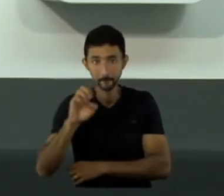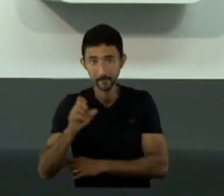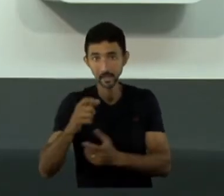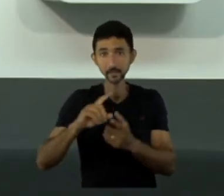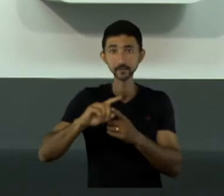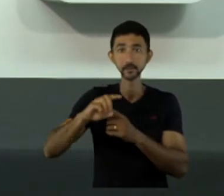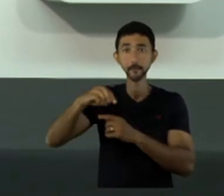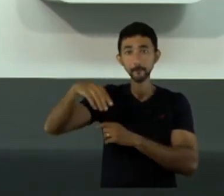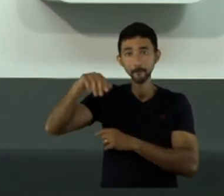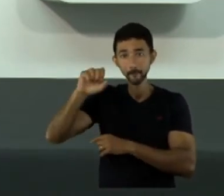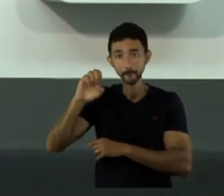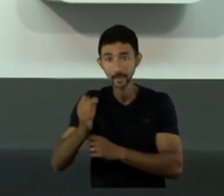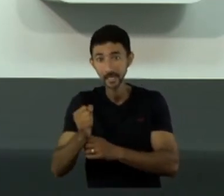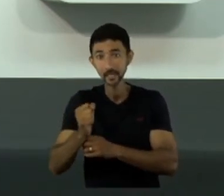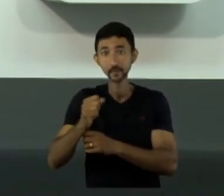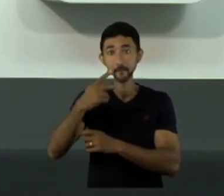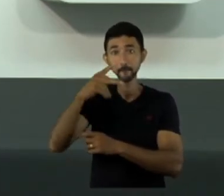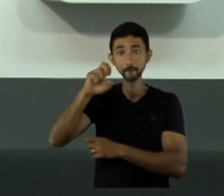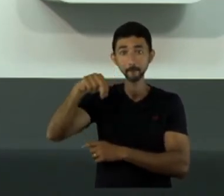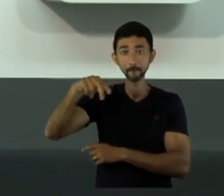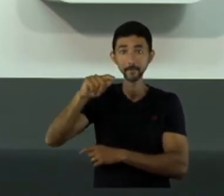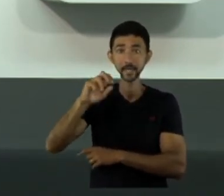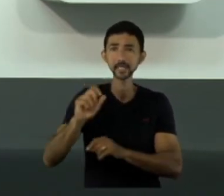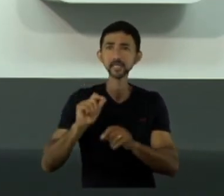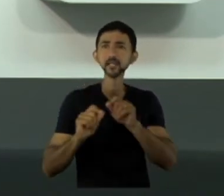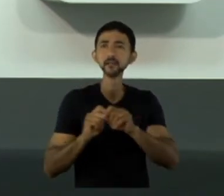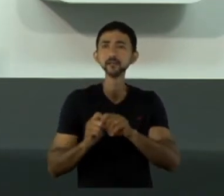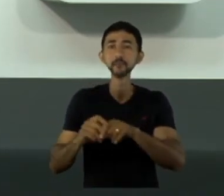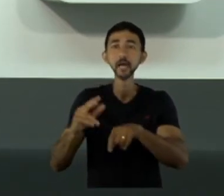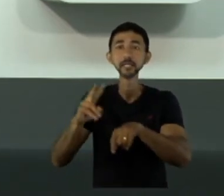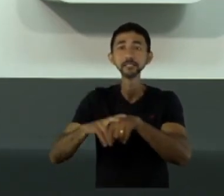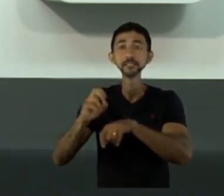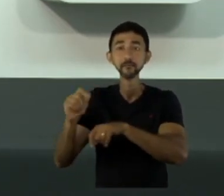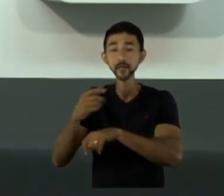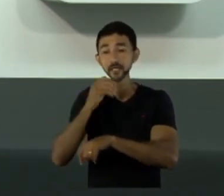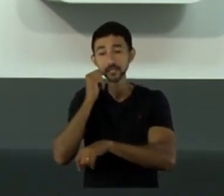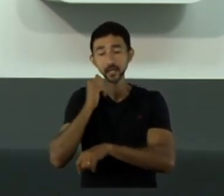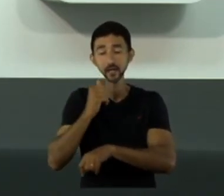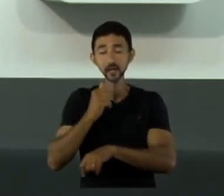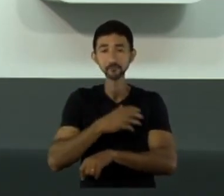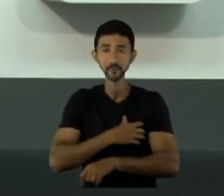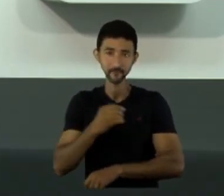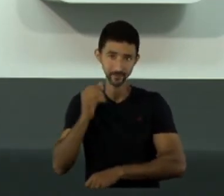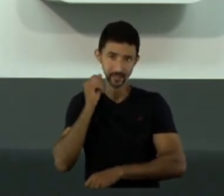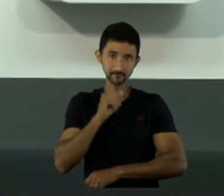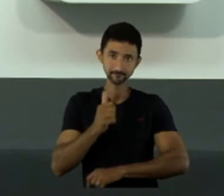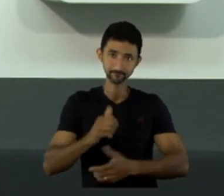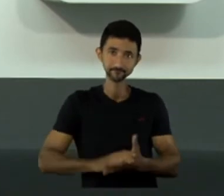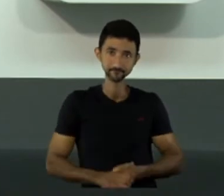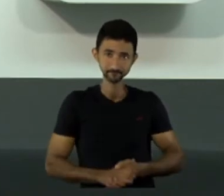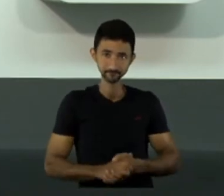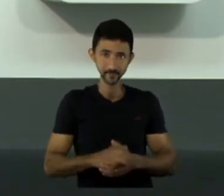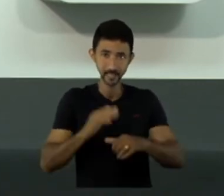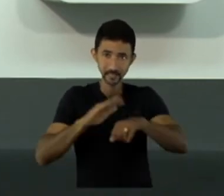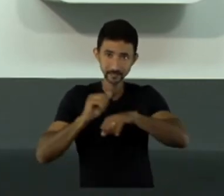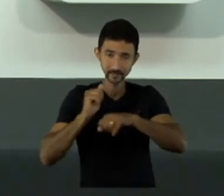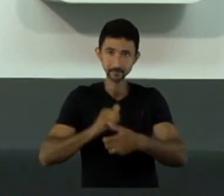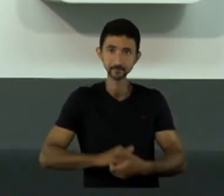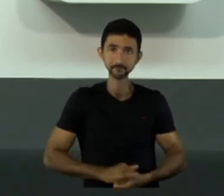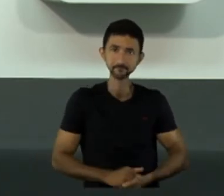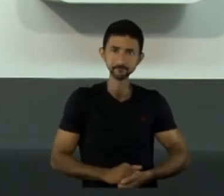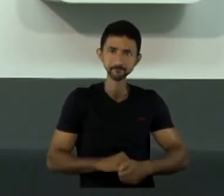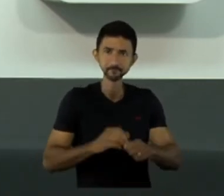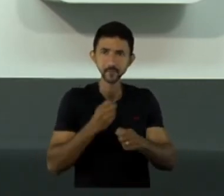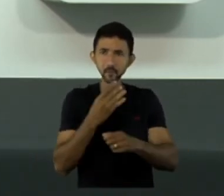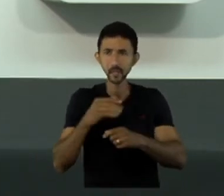outro mãe e o pequena. Porque pequena, ela está chamando a filha, que ela usa essa expressão pequena para chamar. É